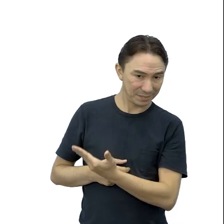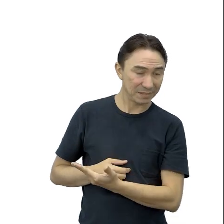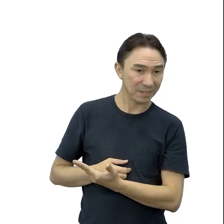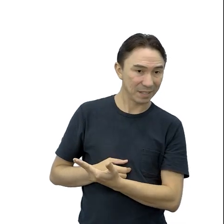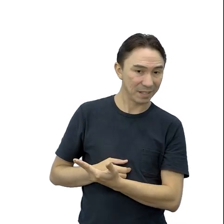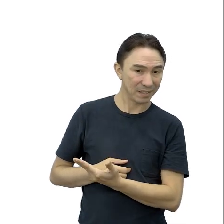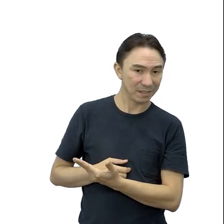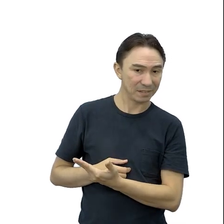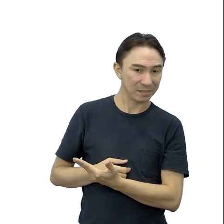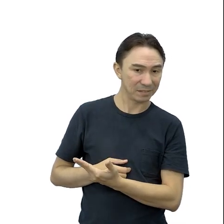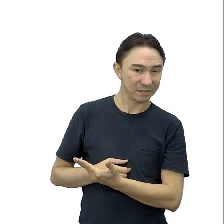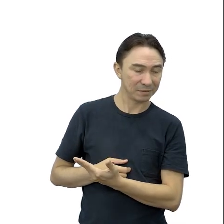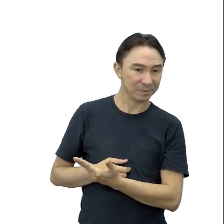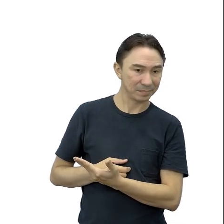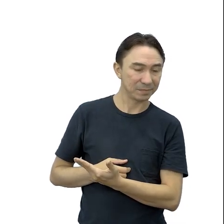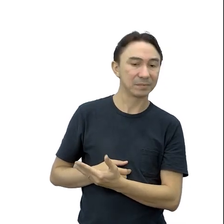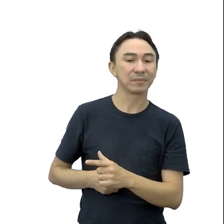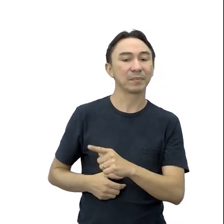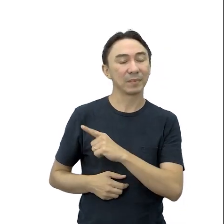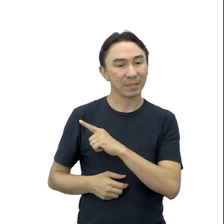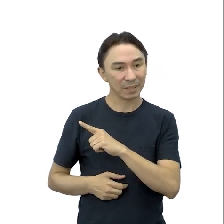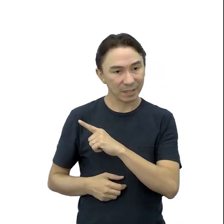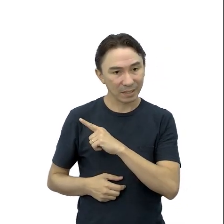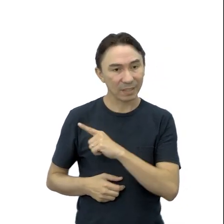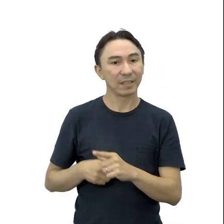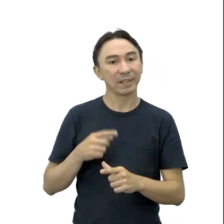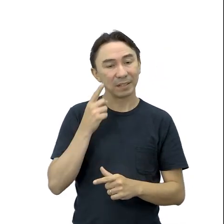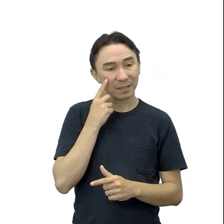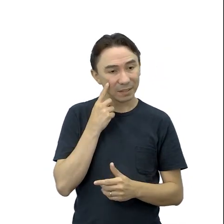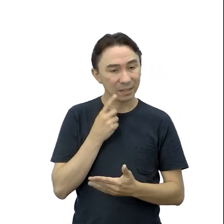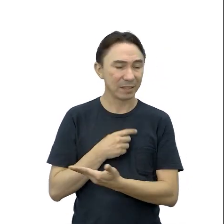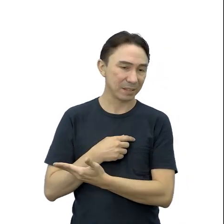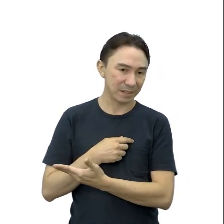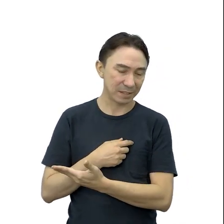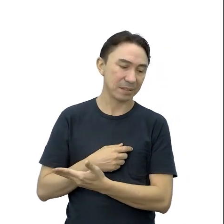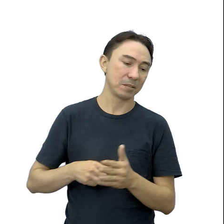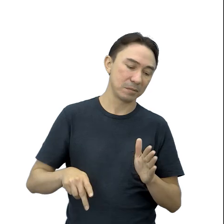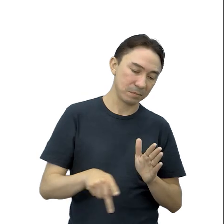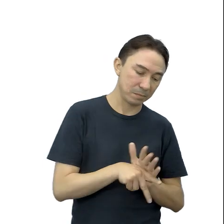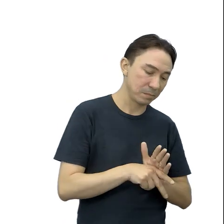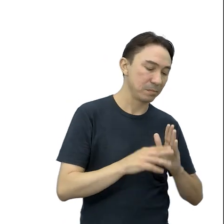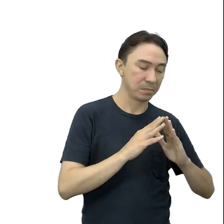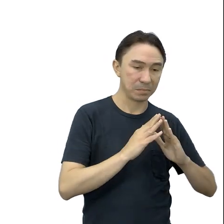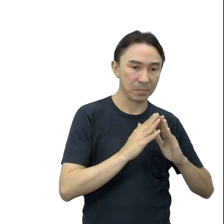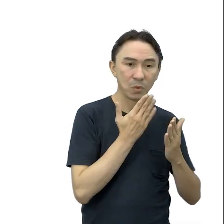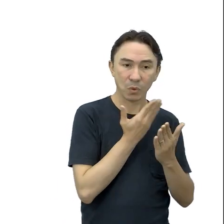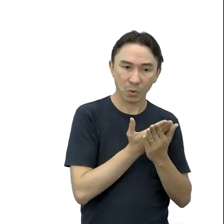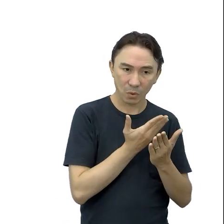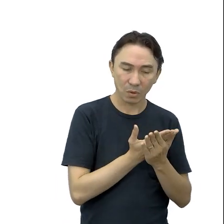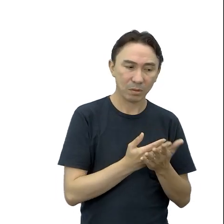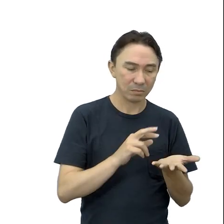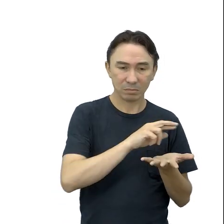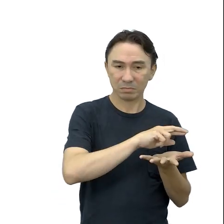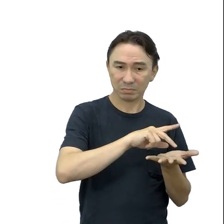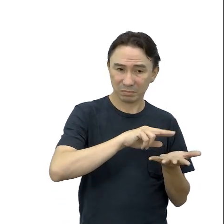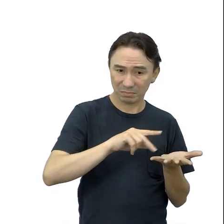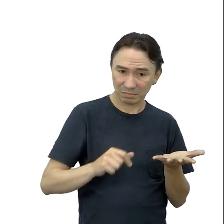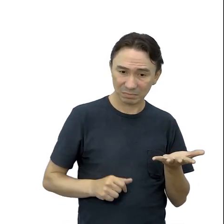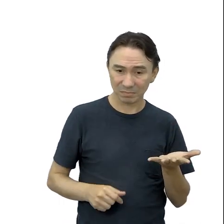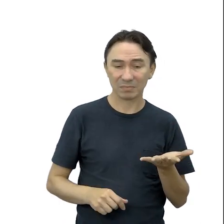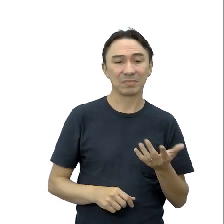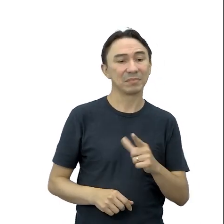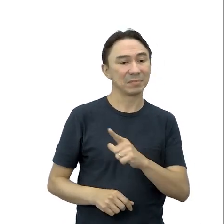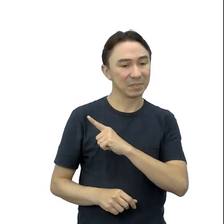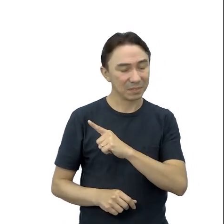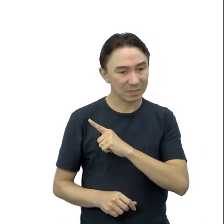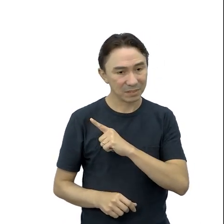nessa retomada, nós temos os instrumentos da própria escola, nós temos os encaminhamentos do Conselho